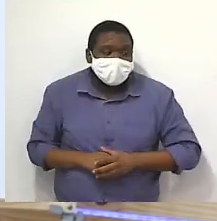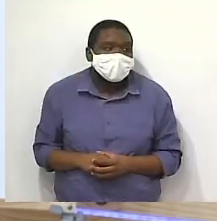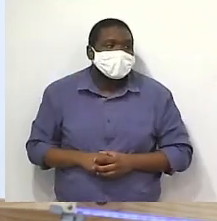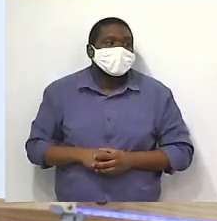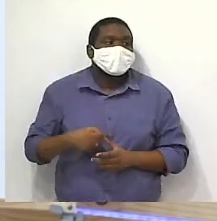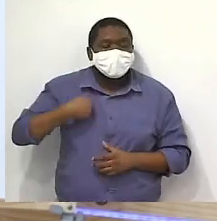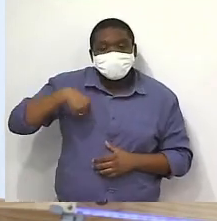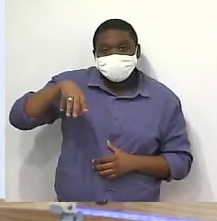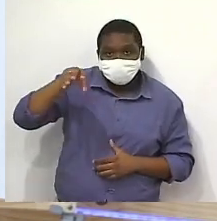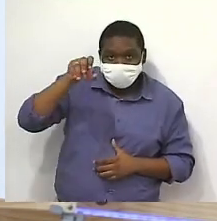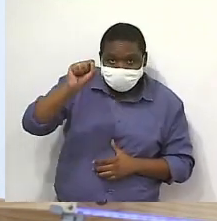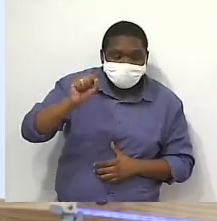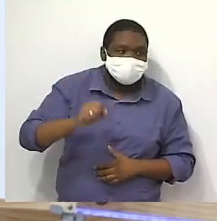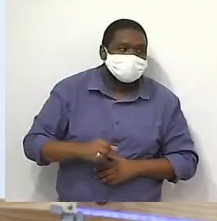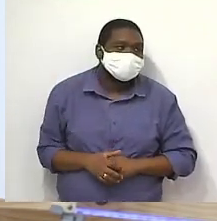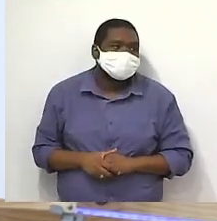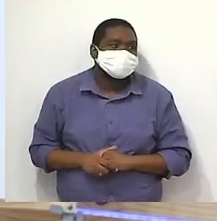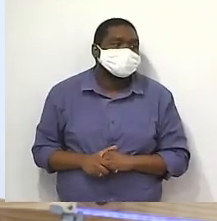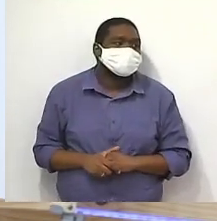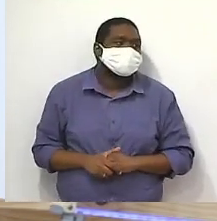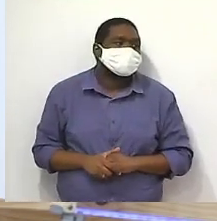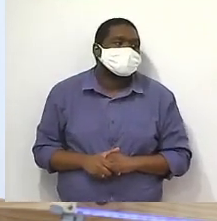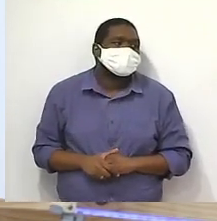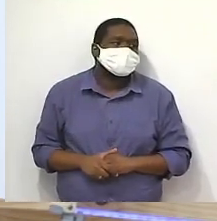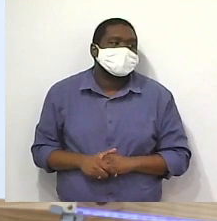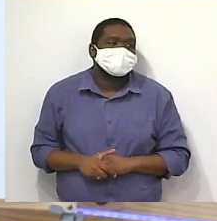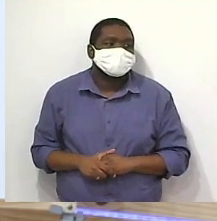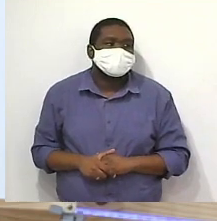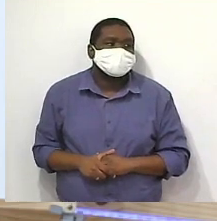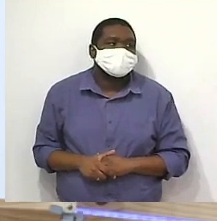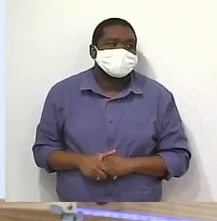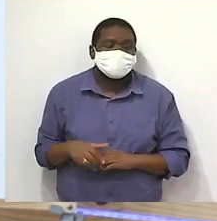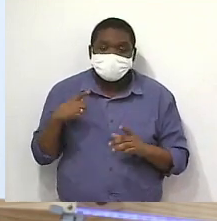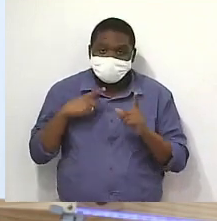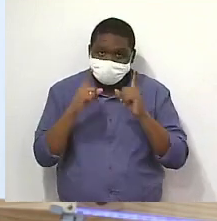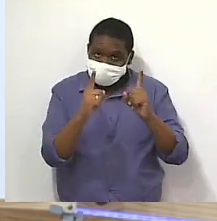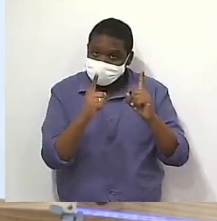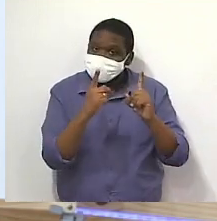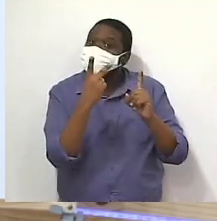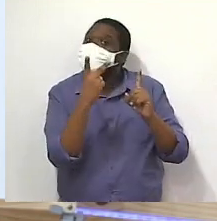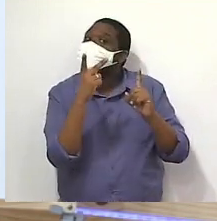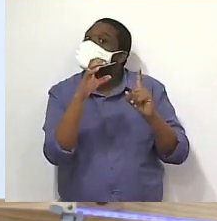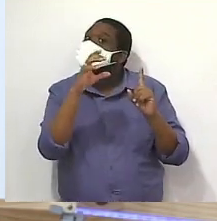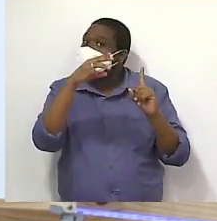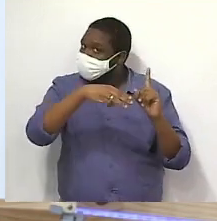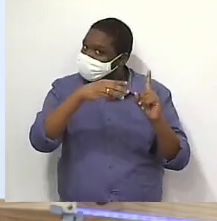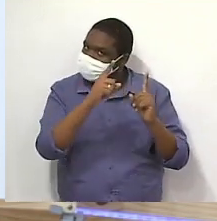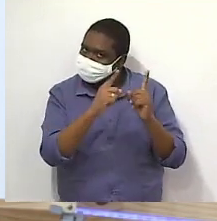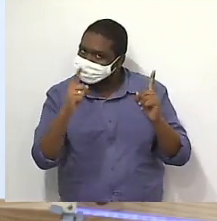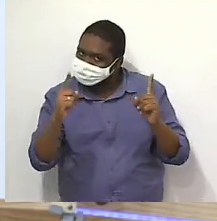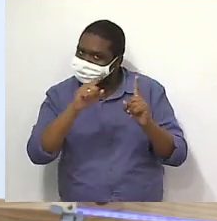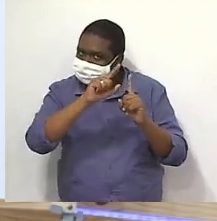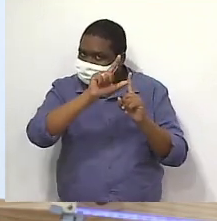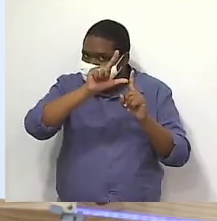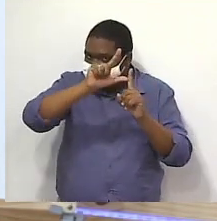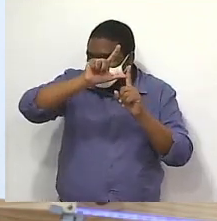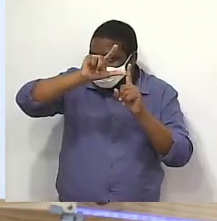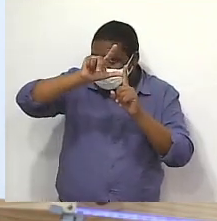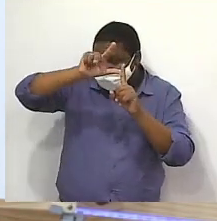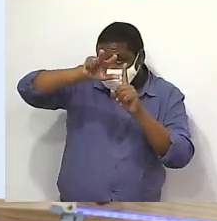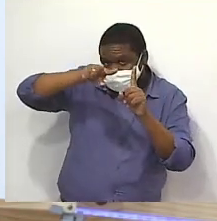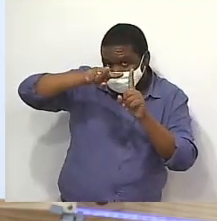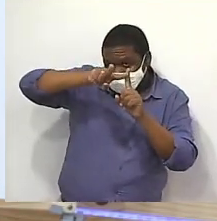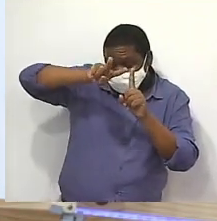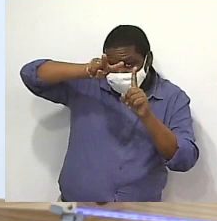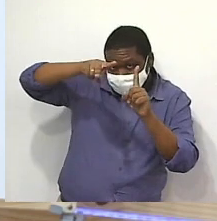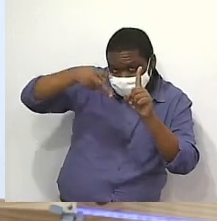aqui, passou. Ok? Desse ponto a esse ponto tem 2 centímetros de distância. E olha onde ele